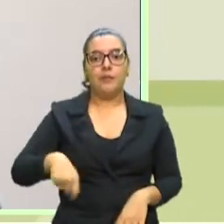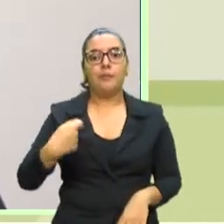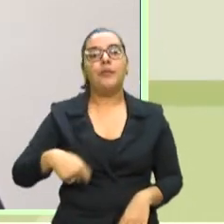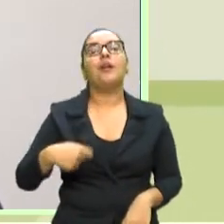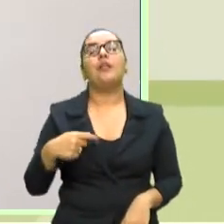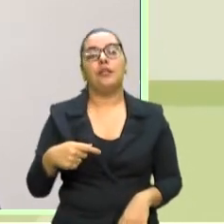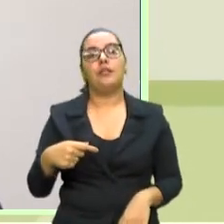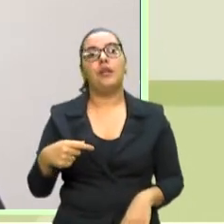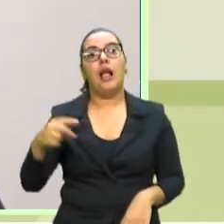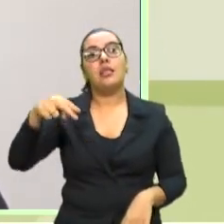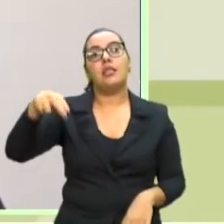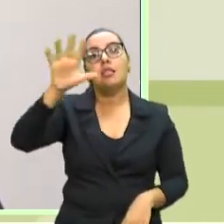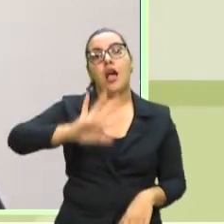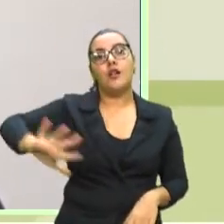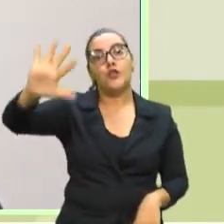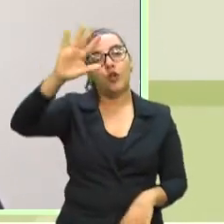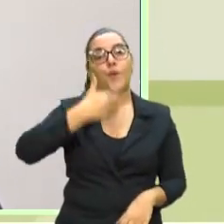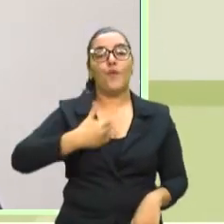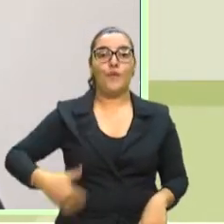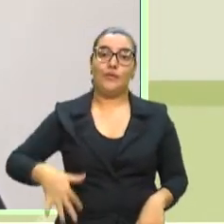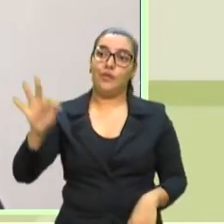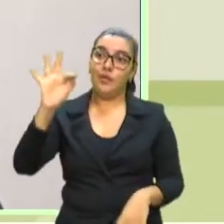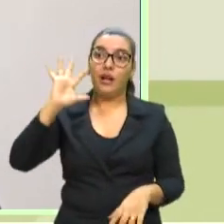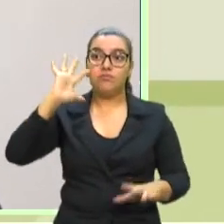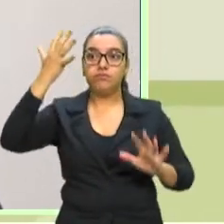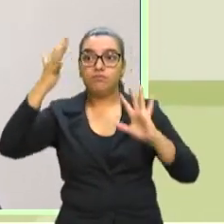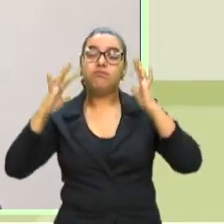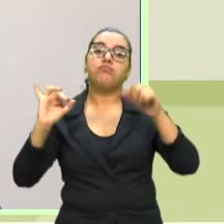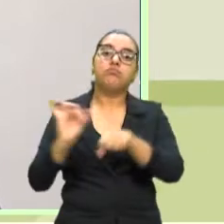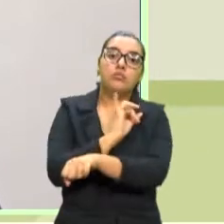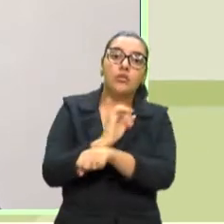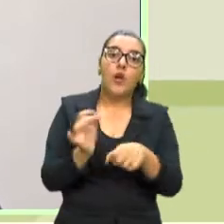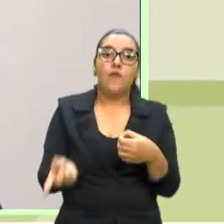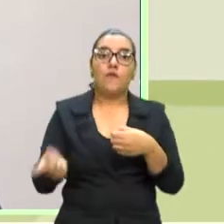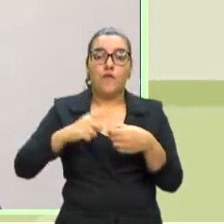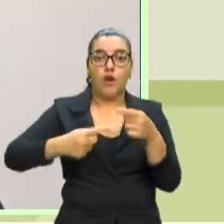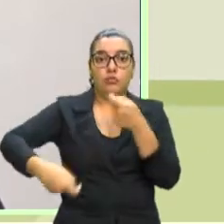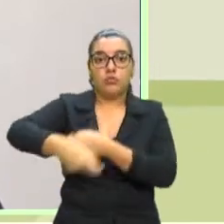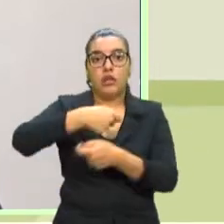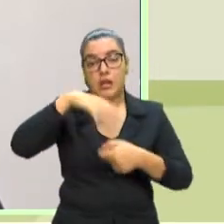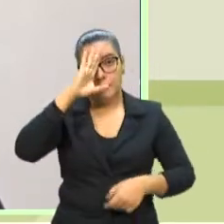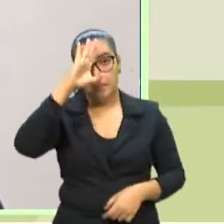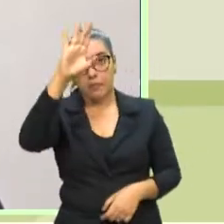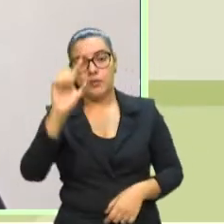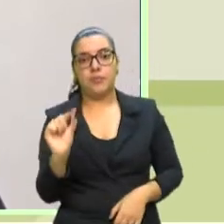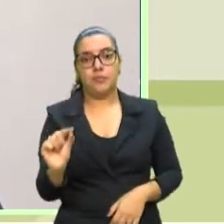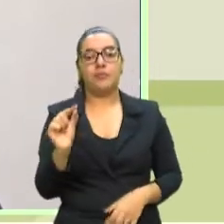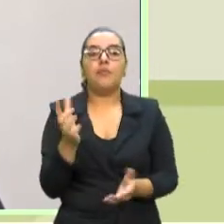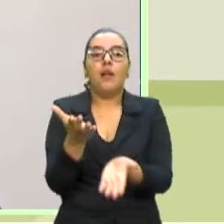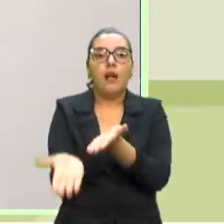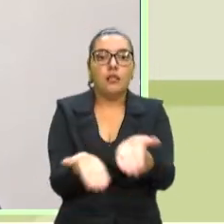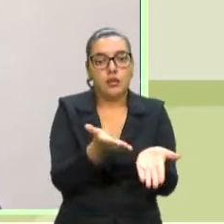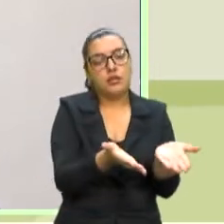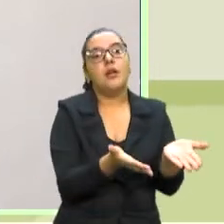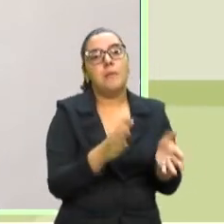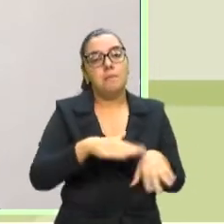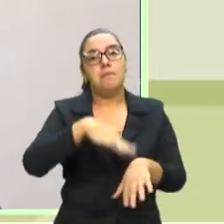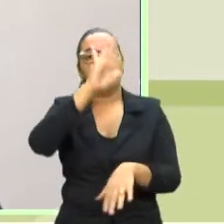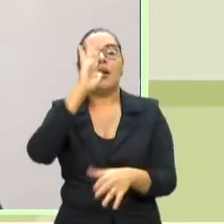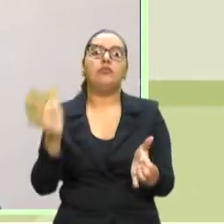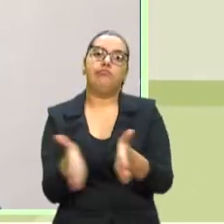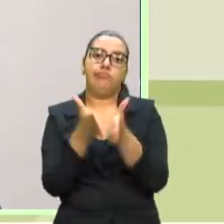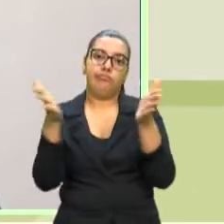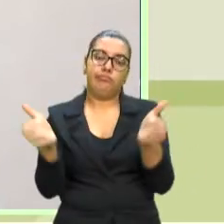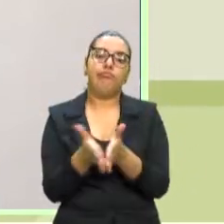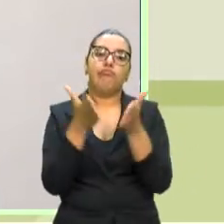nível nacional para que a economia possa voltar a funcionar e, principalmente, atender os mais vulneráveis